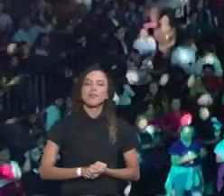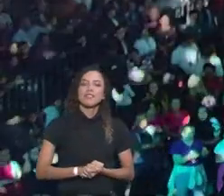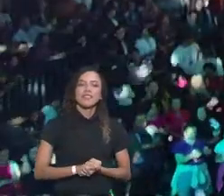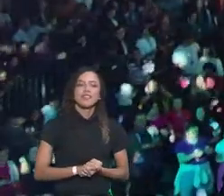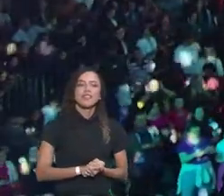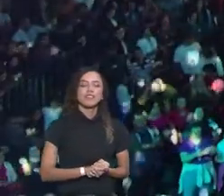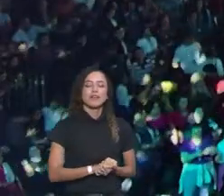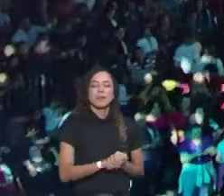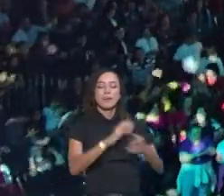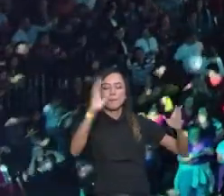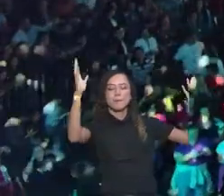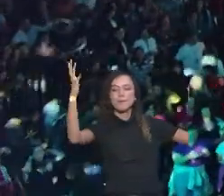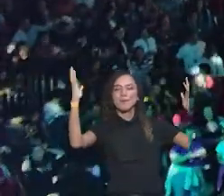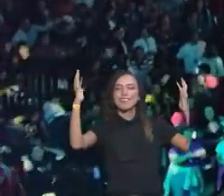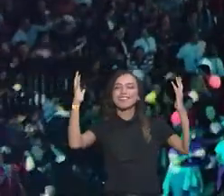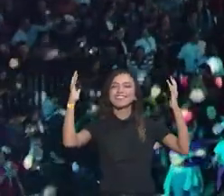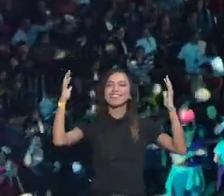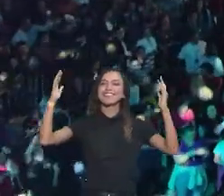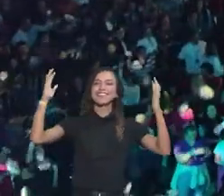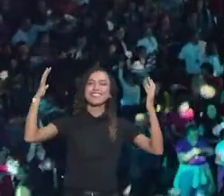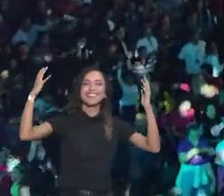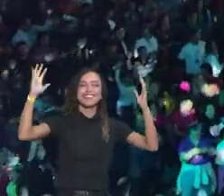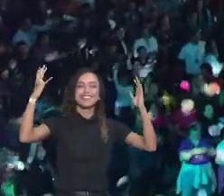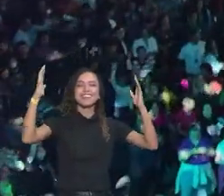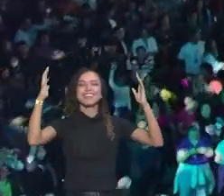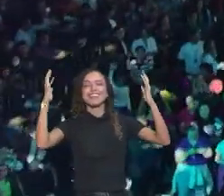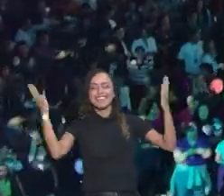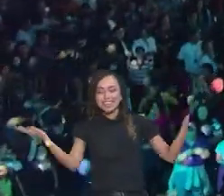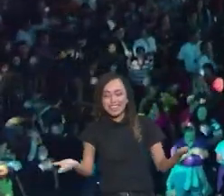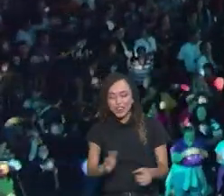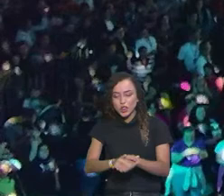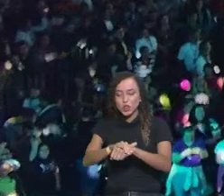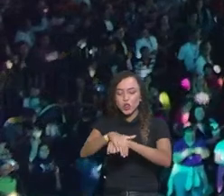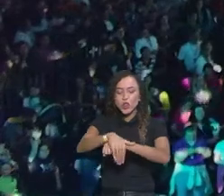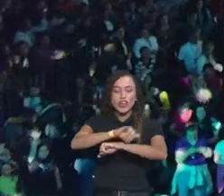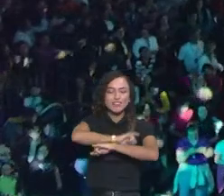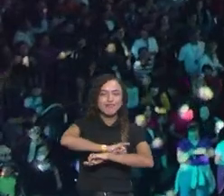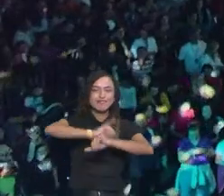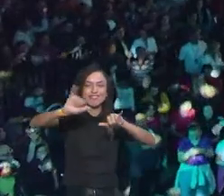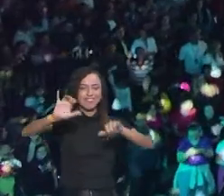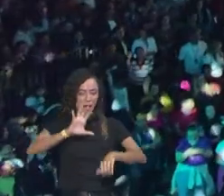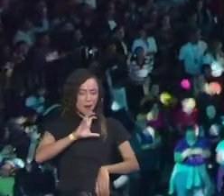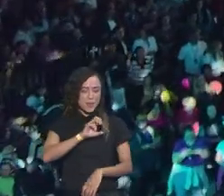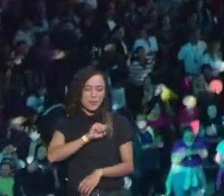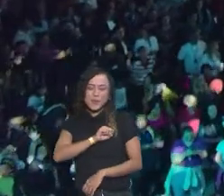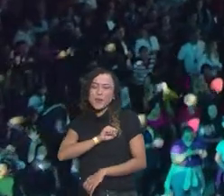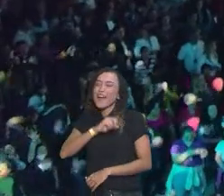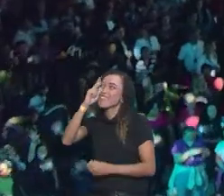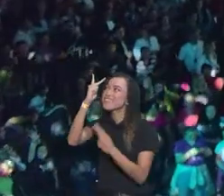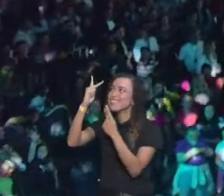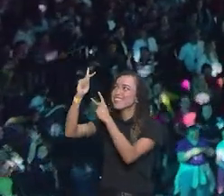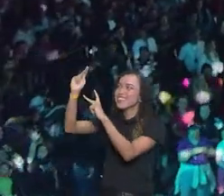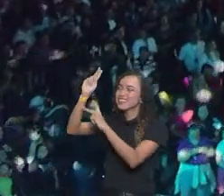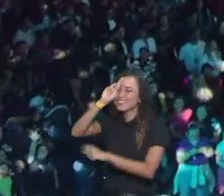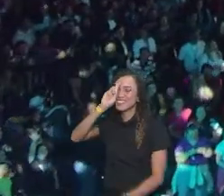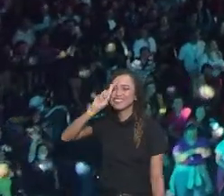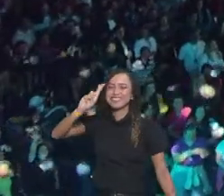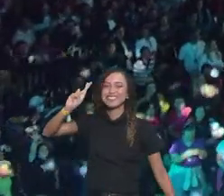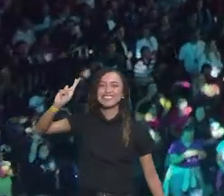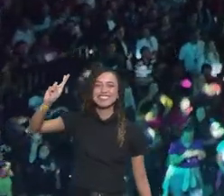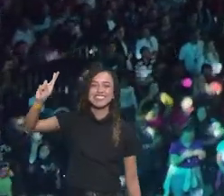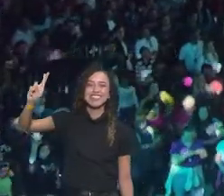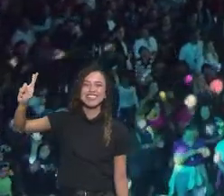levantamos nossas mãos aos céus nessa noite para declarar que o nosso amor é teu Senhor